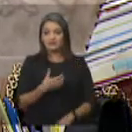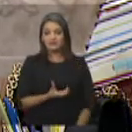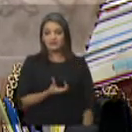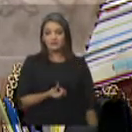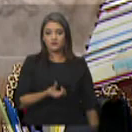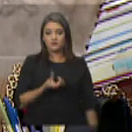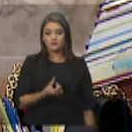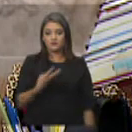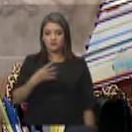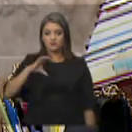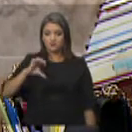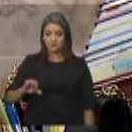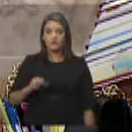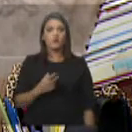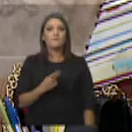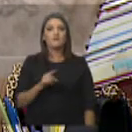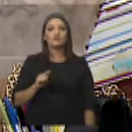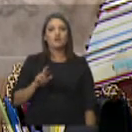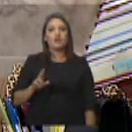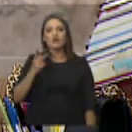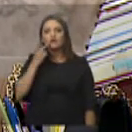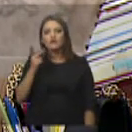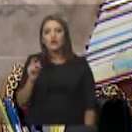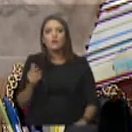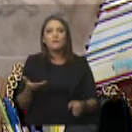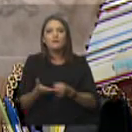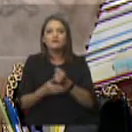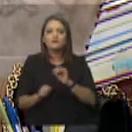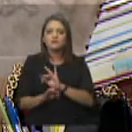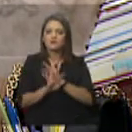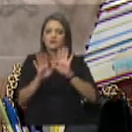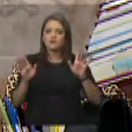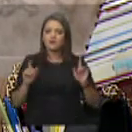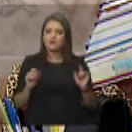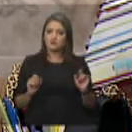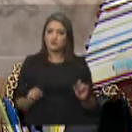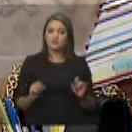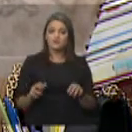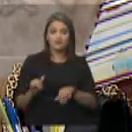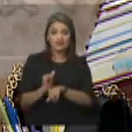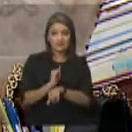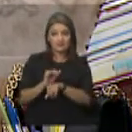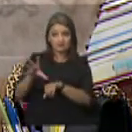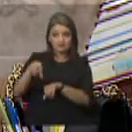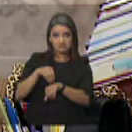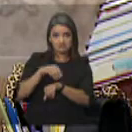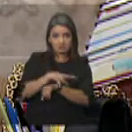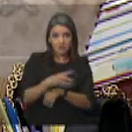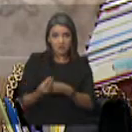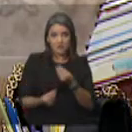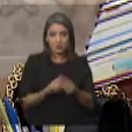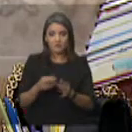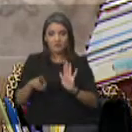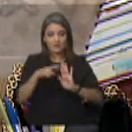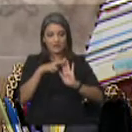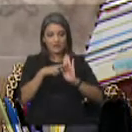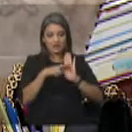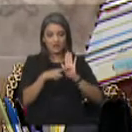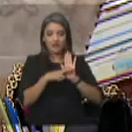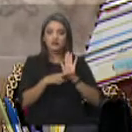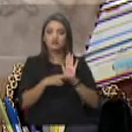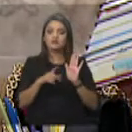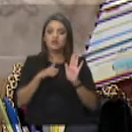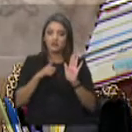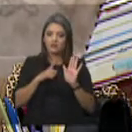6.649, a PGR ressaltou, com fundamento no princípio da transparência, que o mecanismo de compartilhamento e as regras a serem estabelecidas